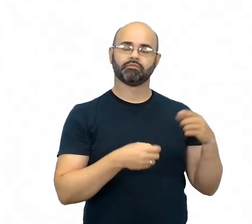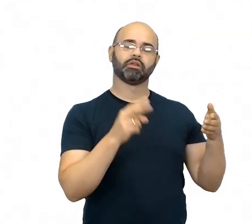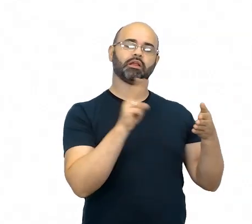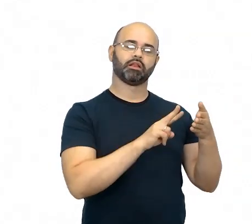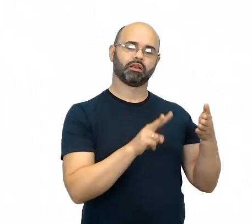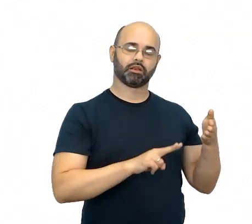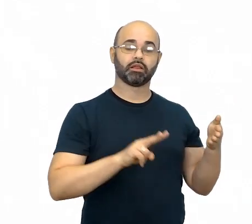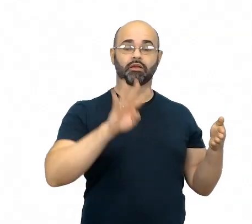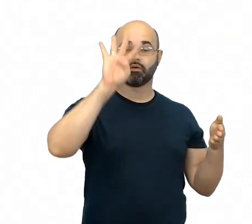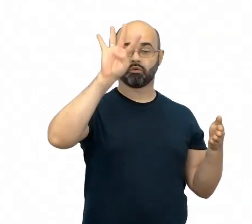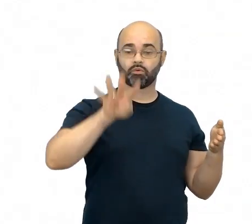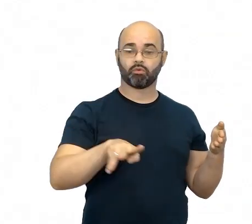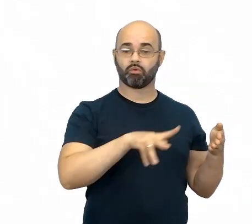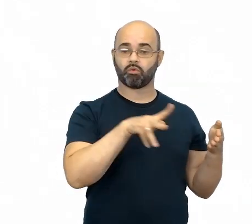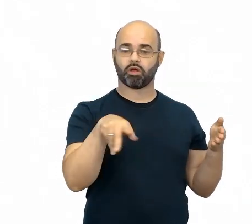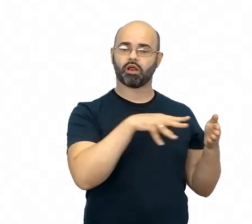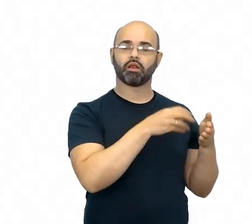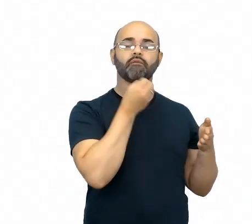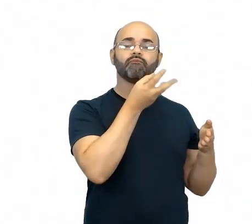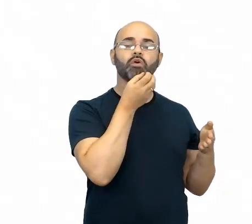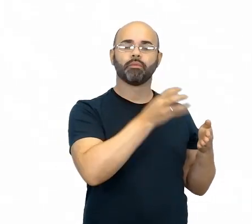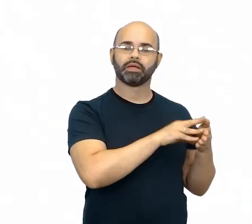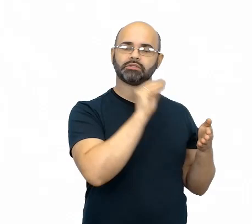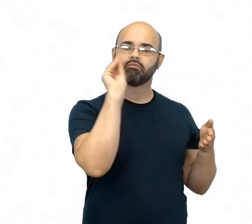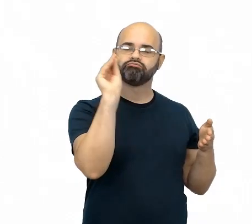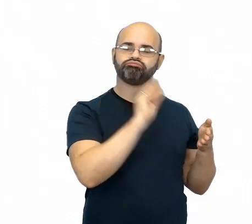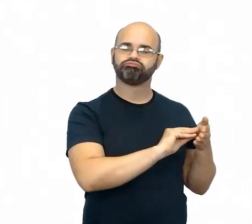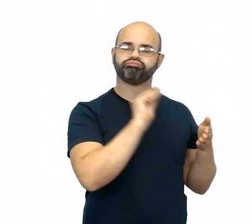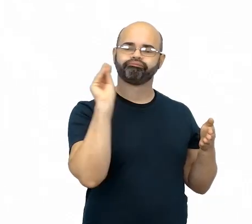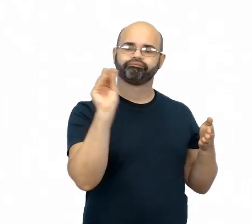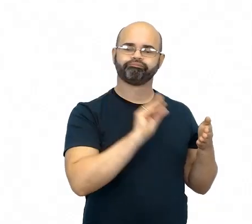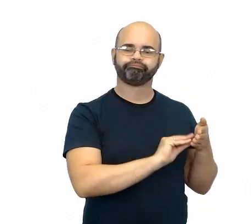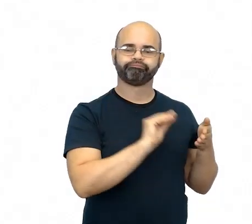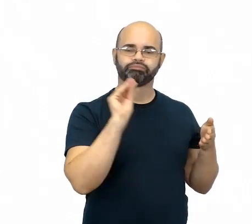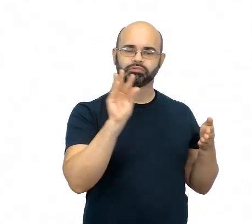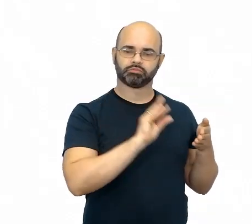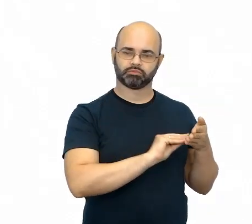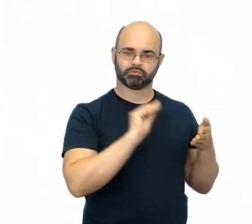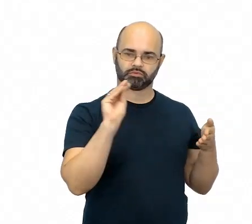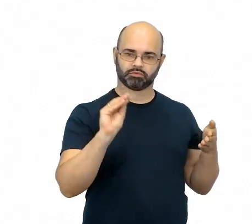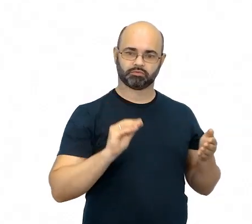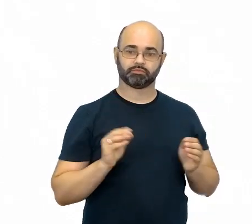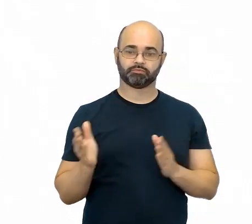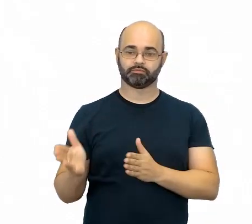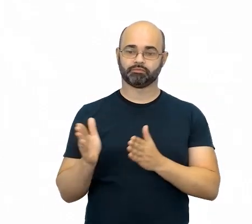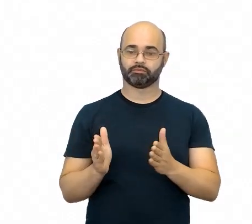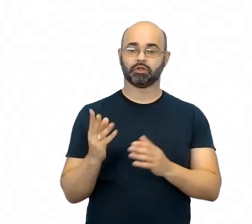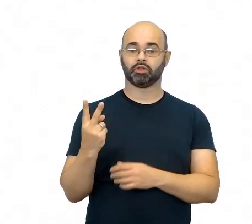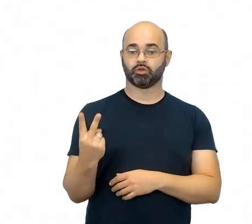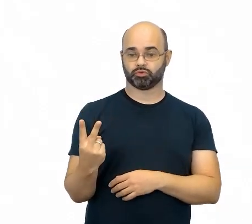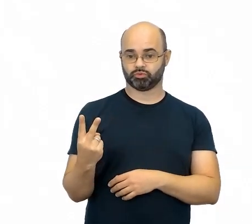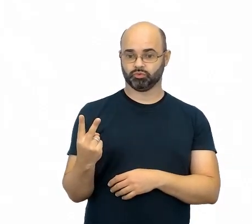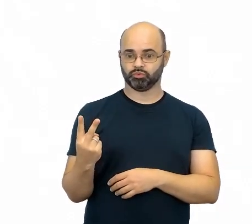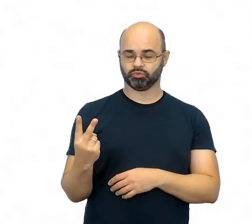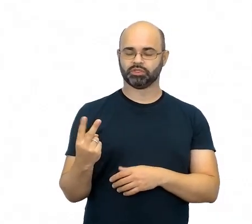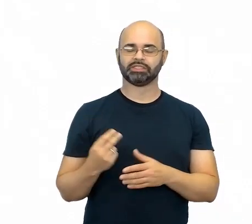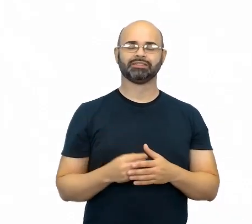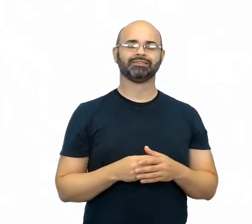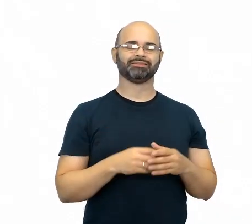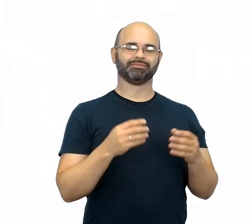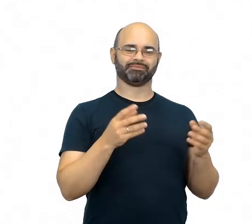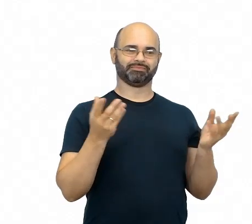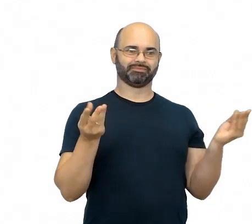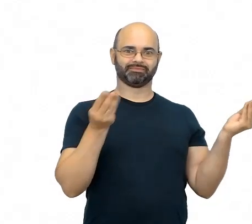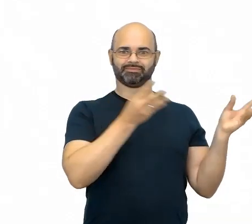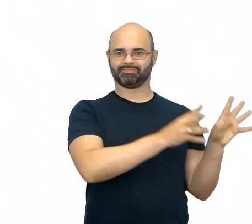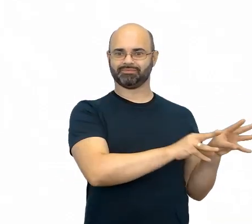informações extraídas dela. Na 2, indicar que as informações registradas no quadro que estão